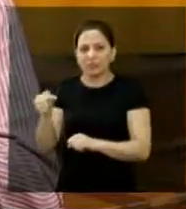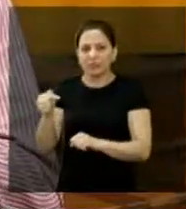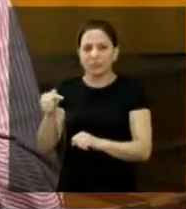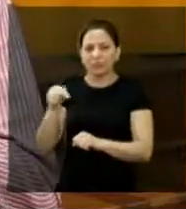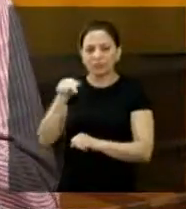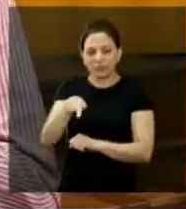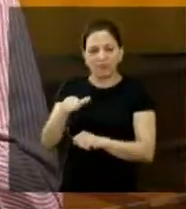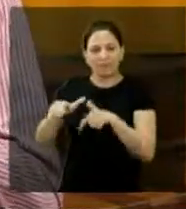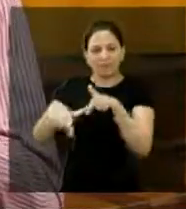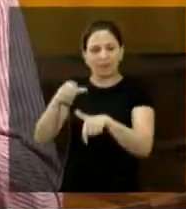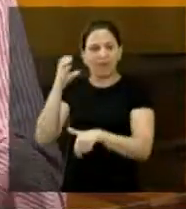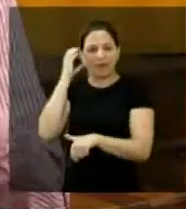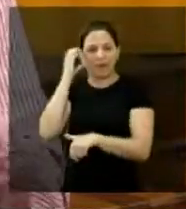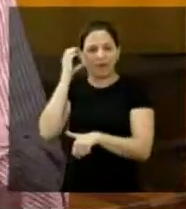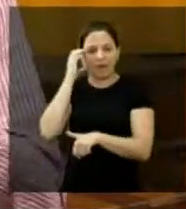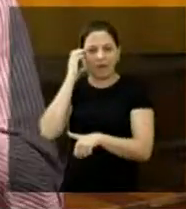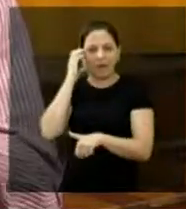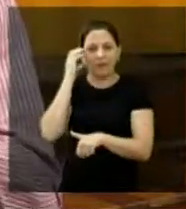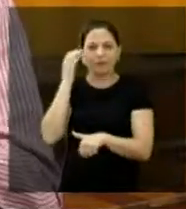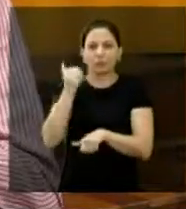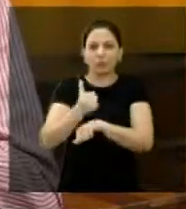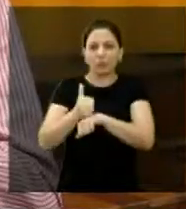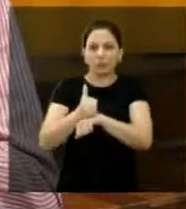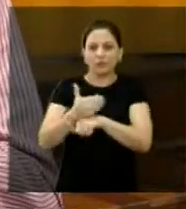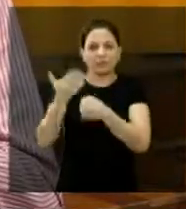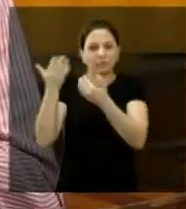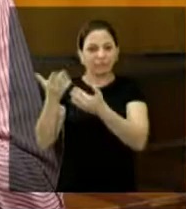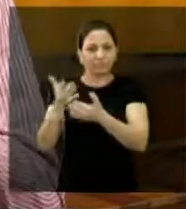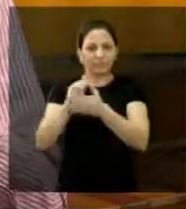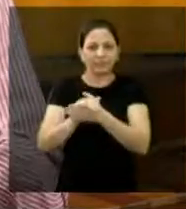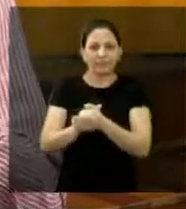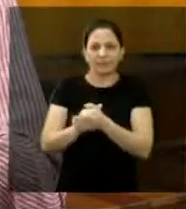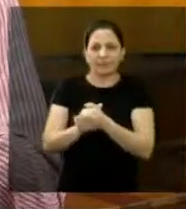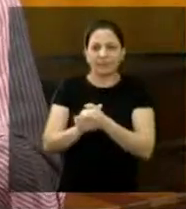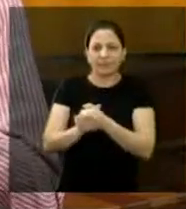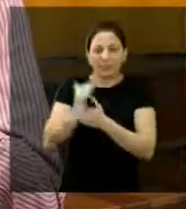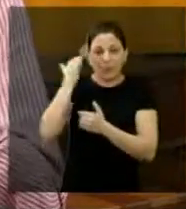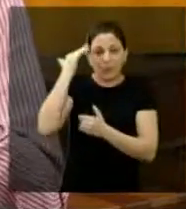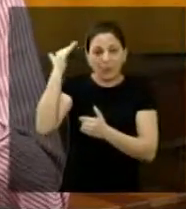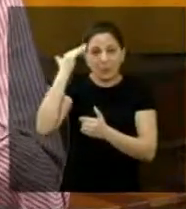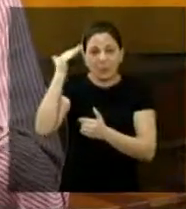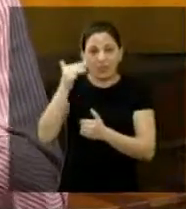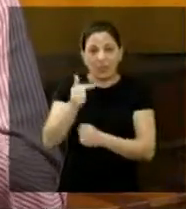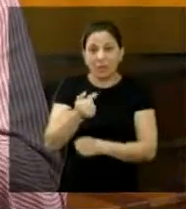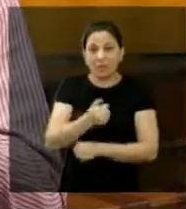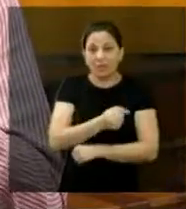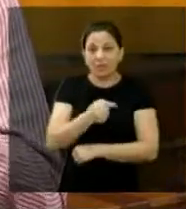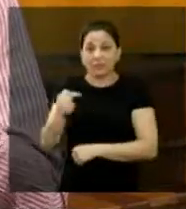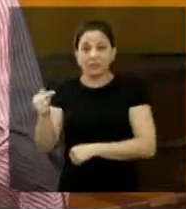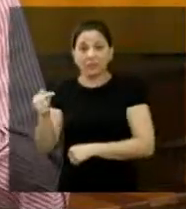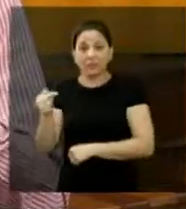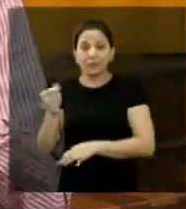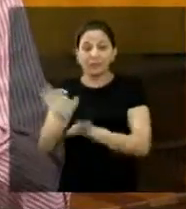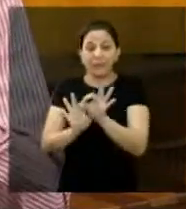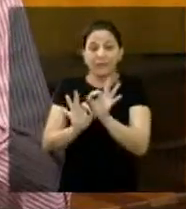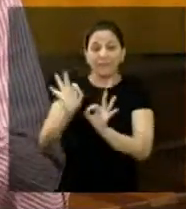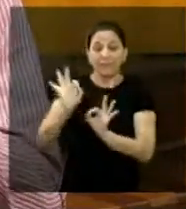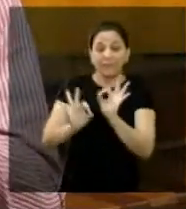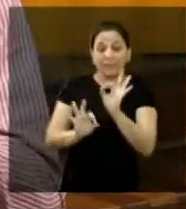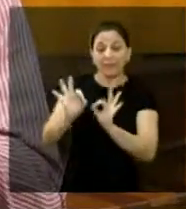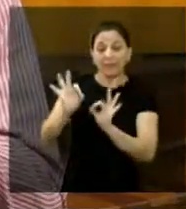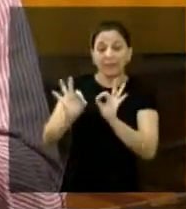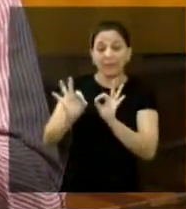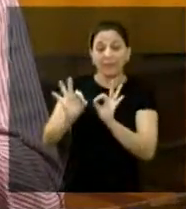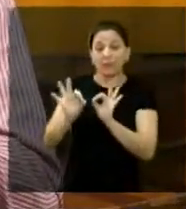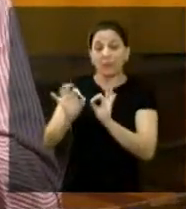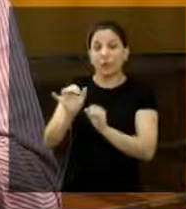rádio, um excelente profissional, dá para imaginar uma semana preparando a